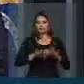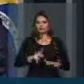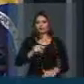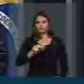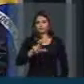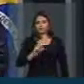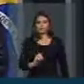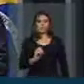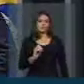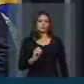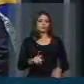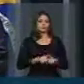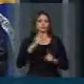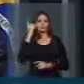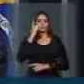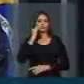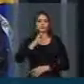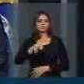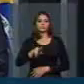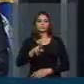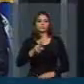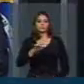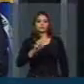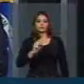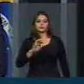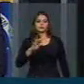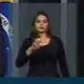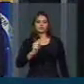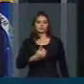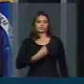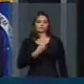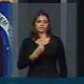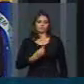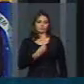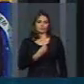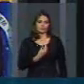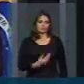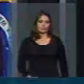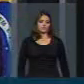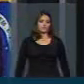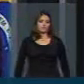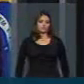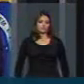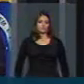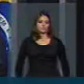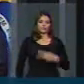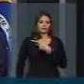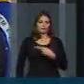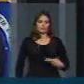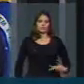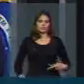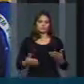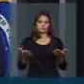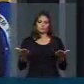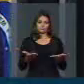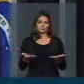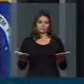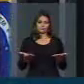Carneiro, aos deputados, juristas aqui presentes. Como o presidente hoje pela manhã,